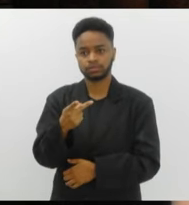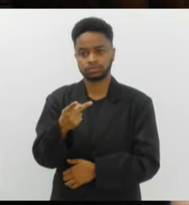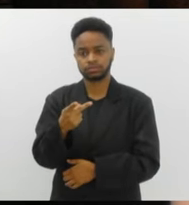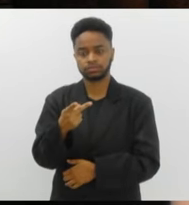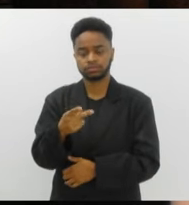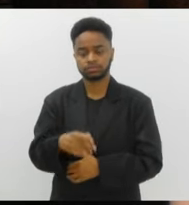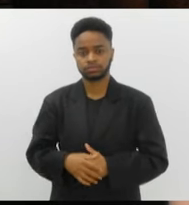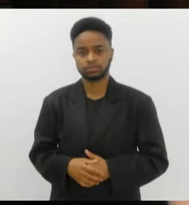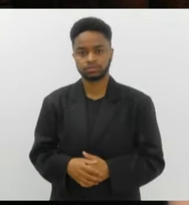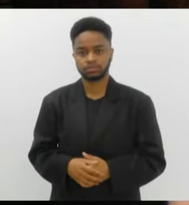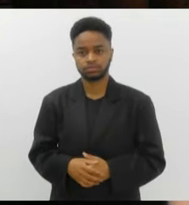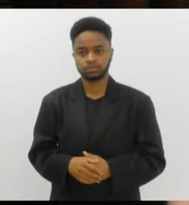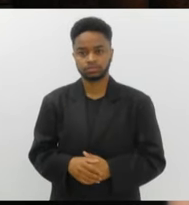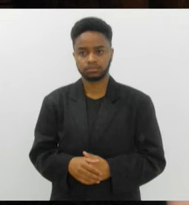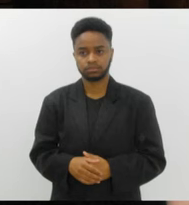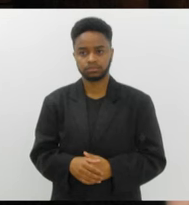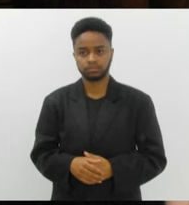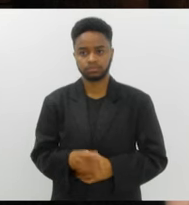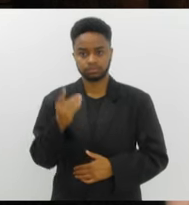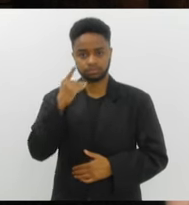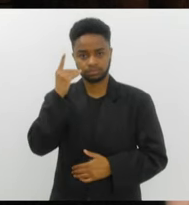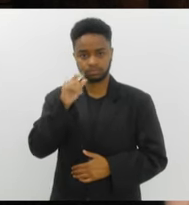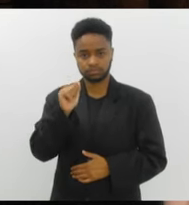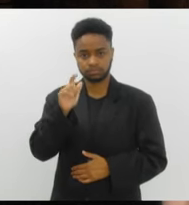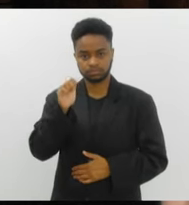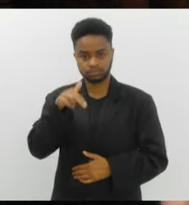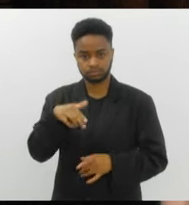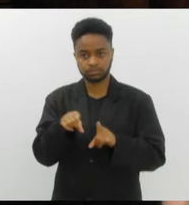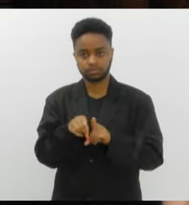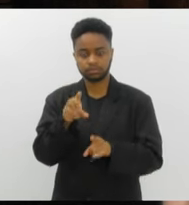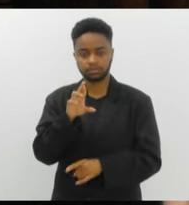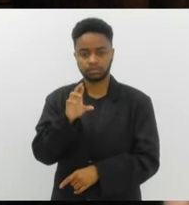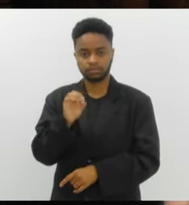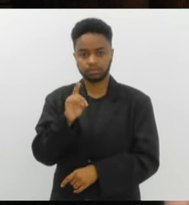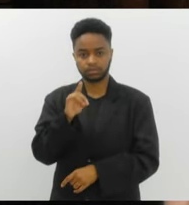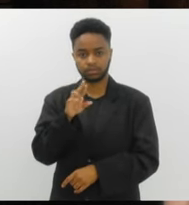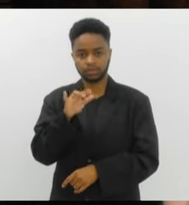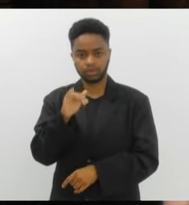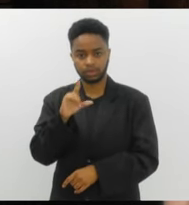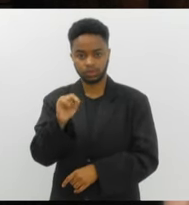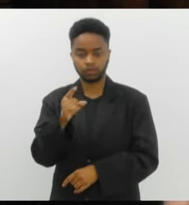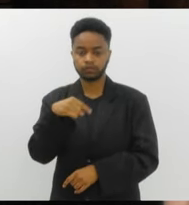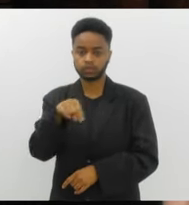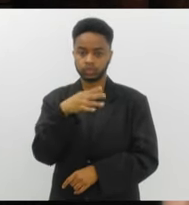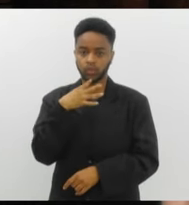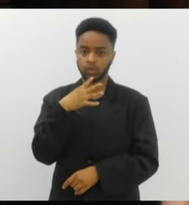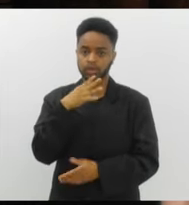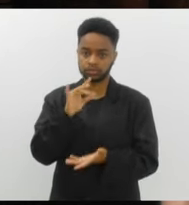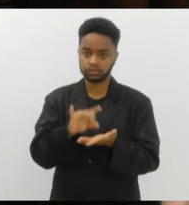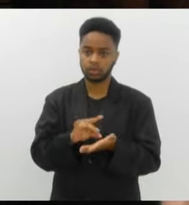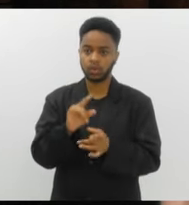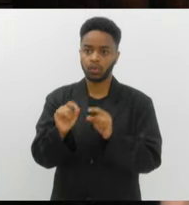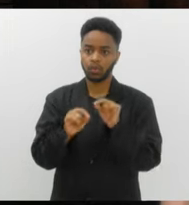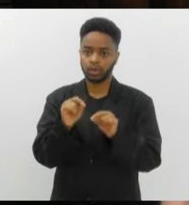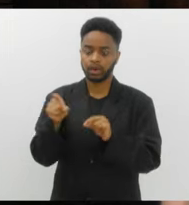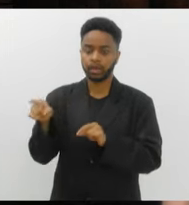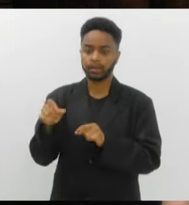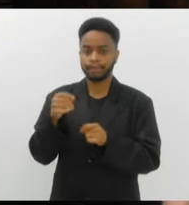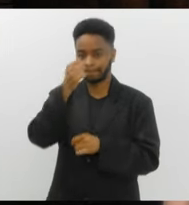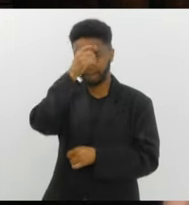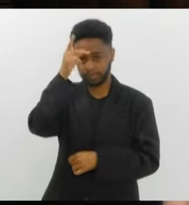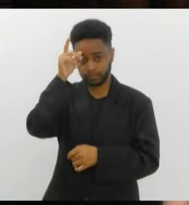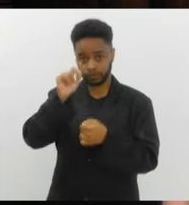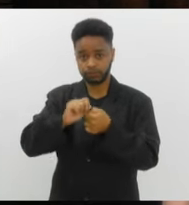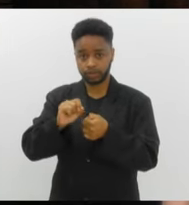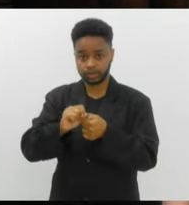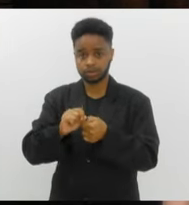Alan Lopes, deputado Rodrigo Amorim, assim como eu, vocês são conhecedores, de fato, do que o Eduardo faz através da